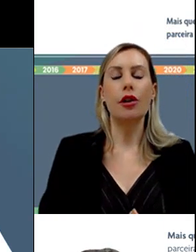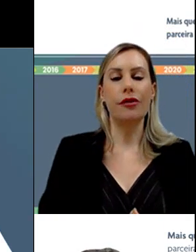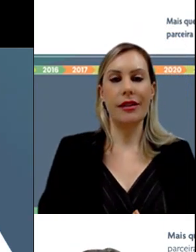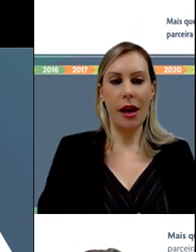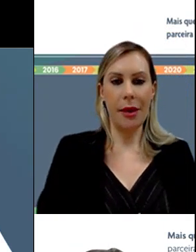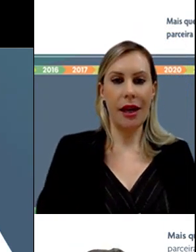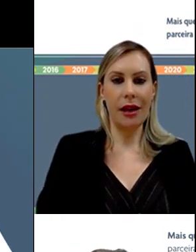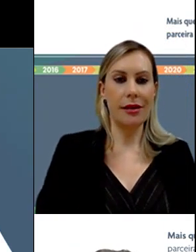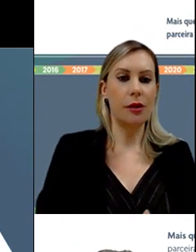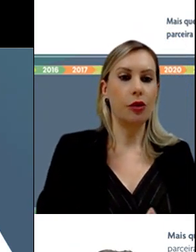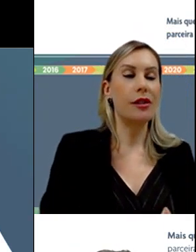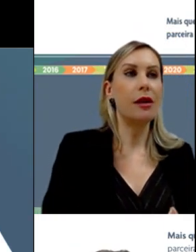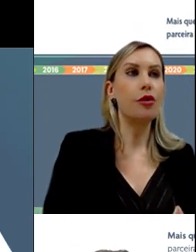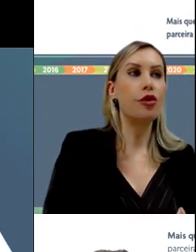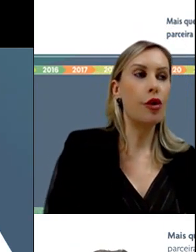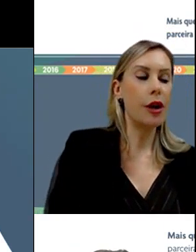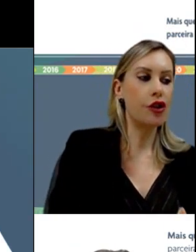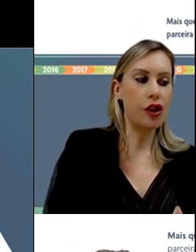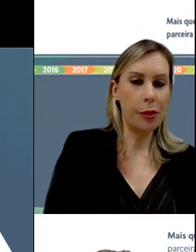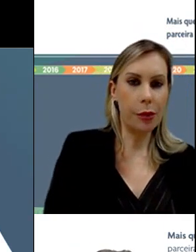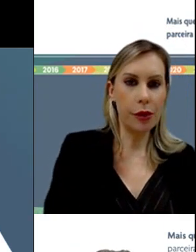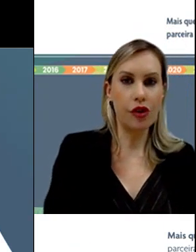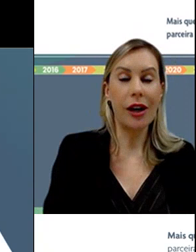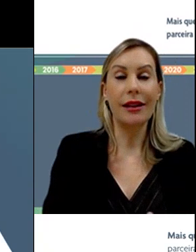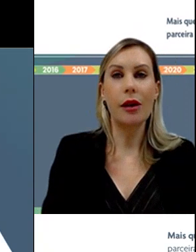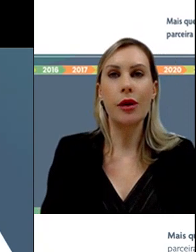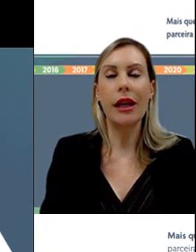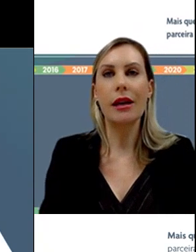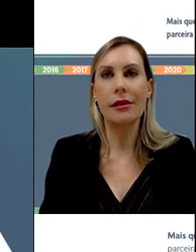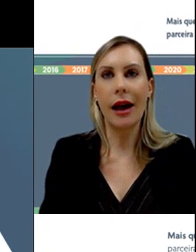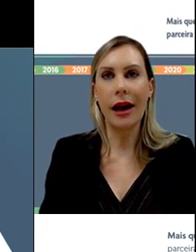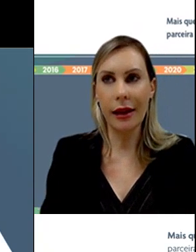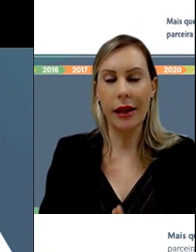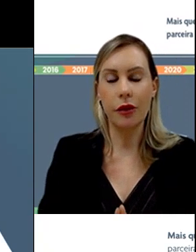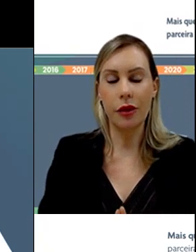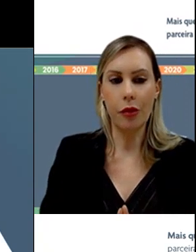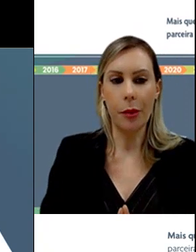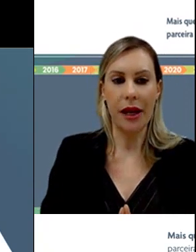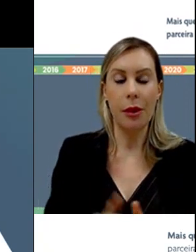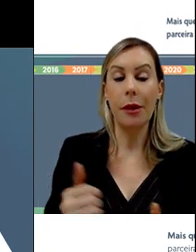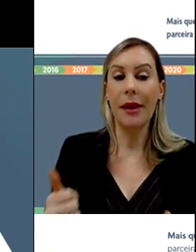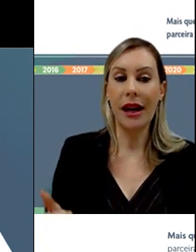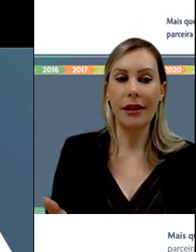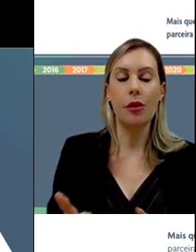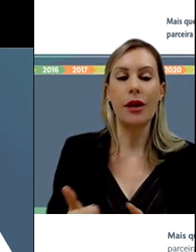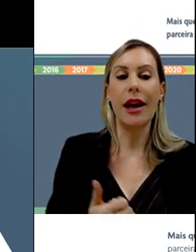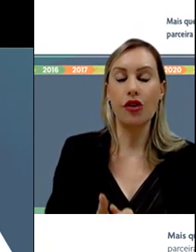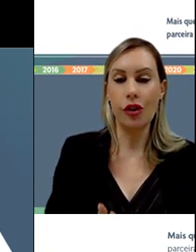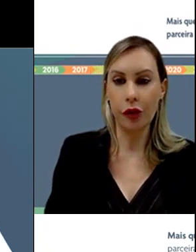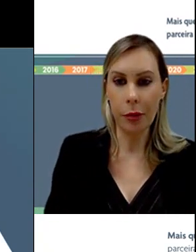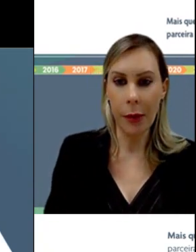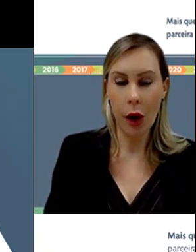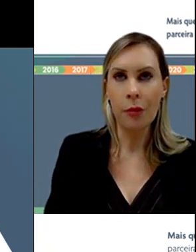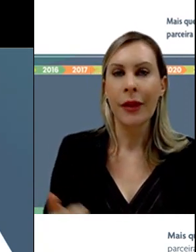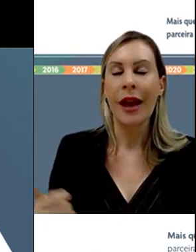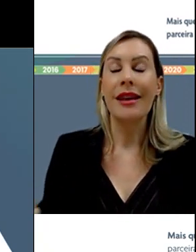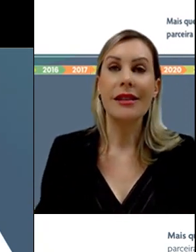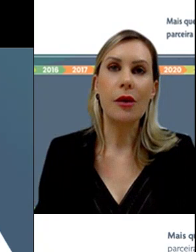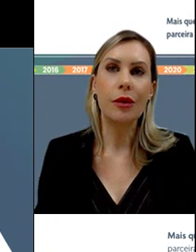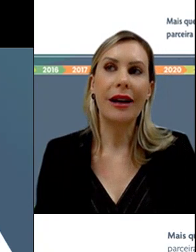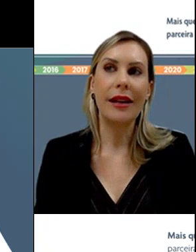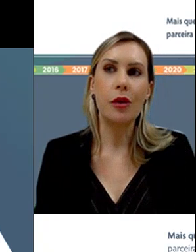como que eu posso fazer a minha adesão? Nós temos 2 tipos de categorias aqui dentro da FUNPRESP. A primeira categoria é ativo